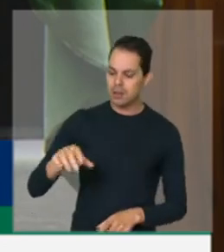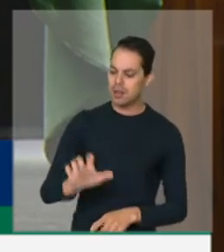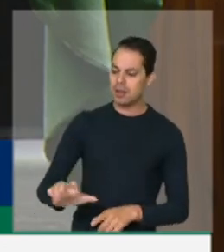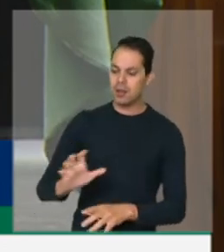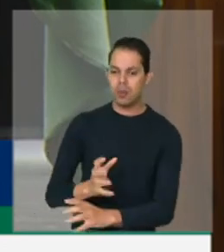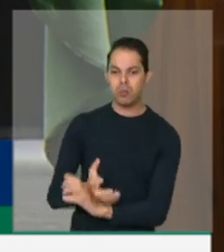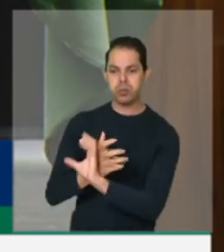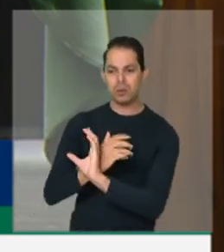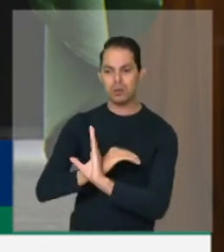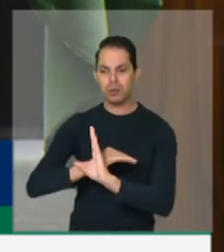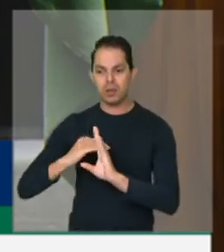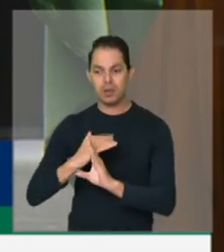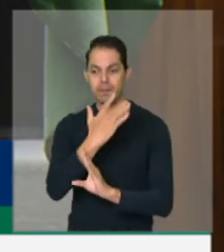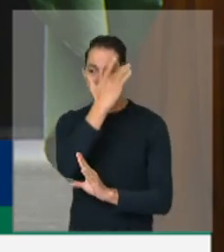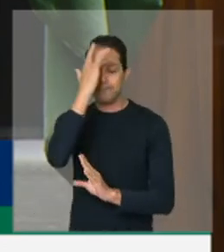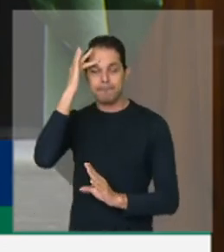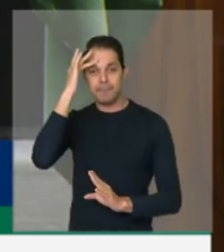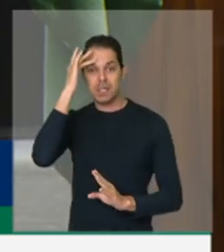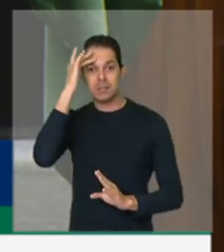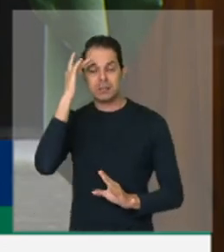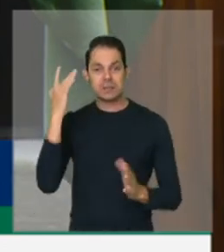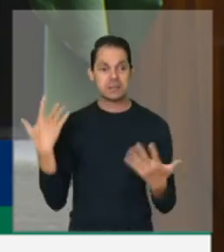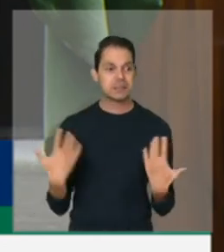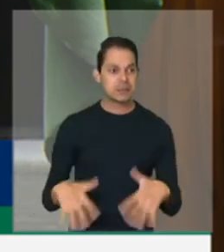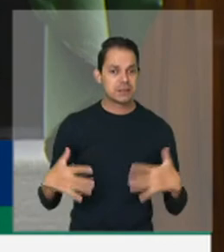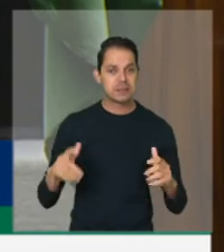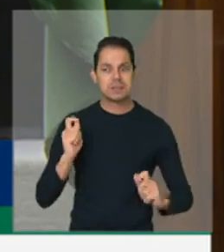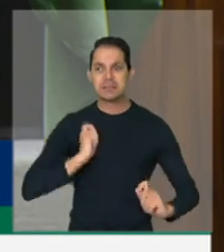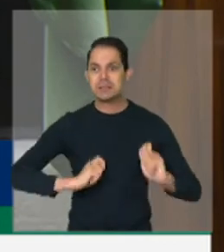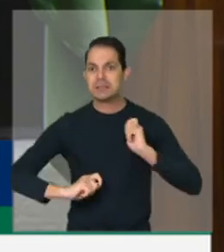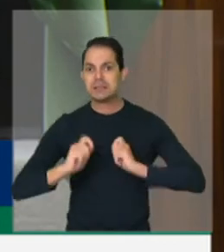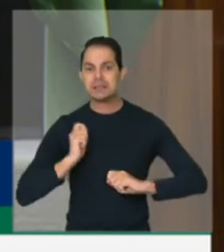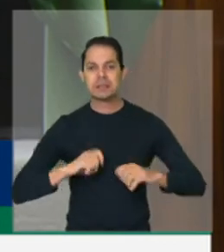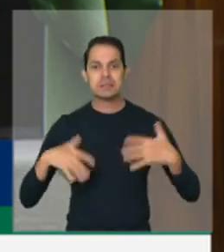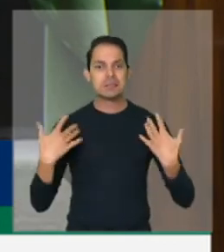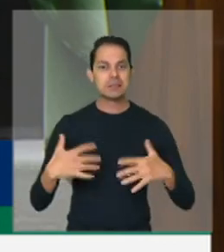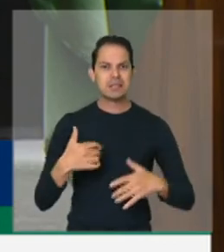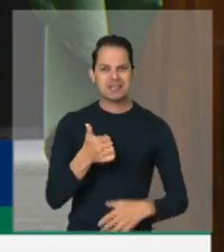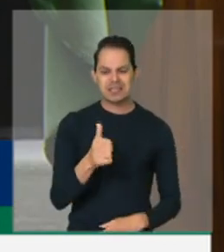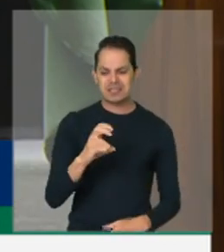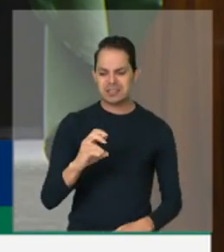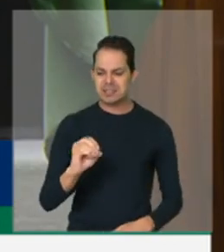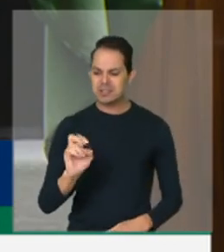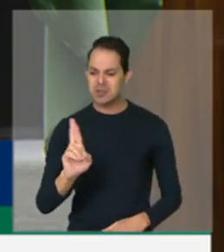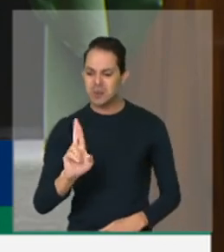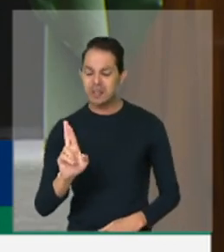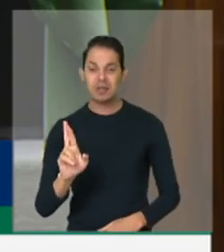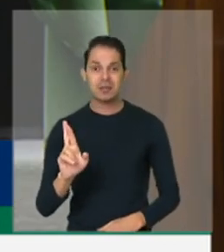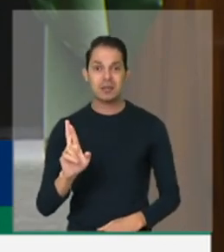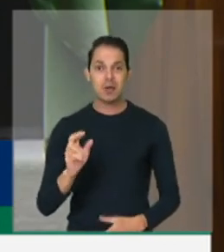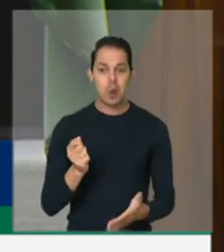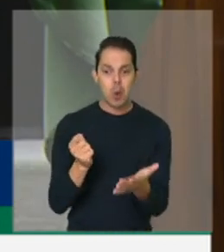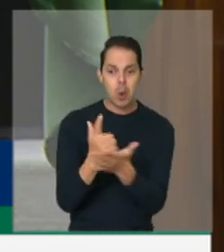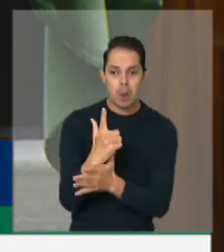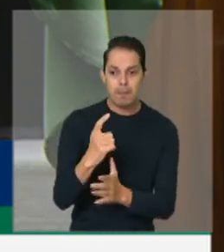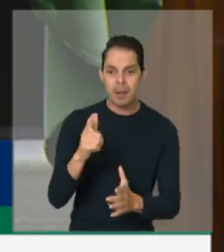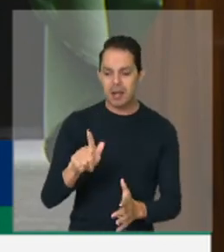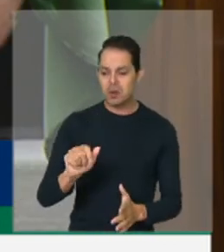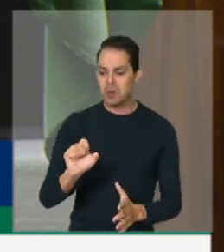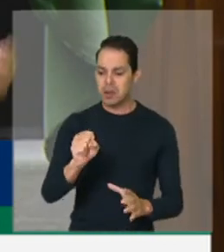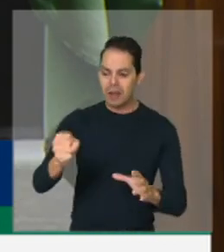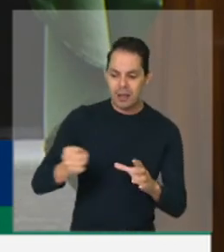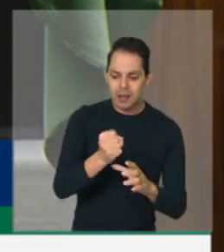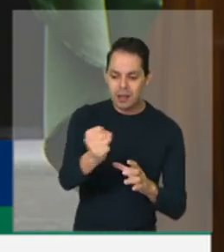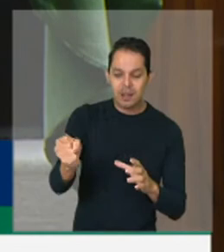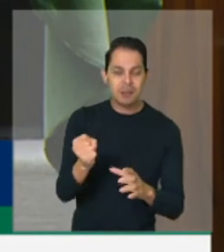pessoas vivem ao desespero com um auxílio de R$150 que não dá sequer para comprar um botijão de gás.